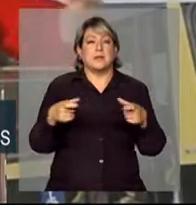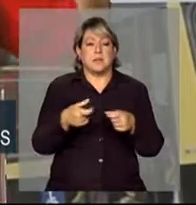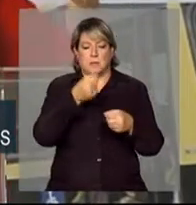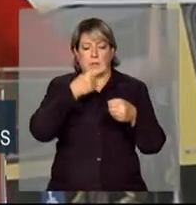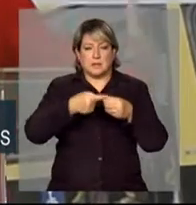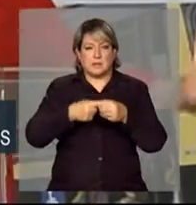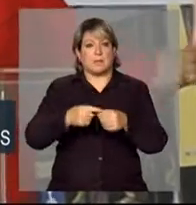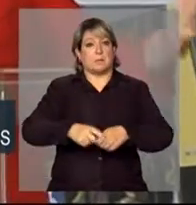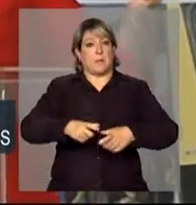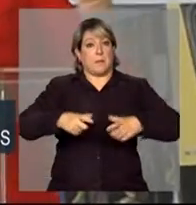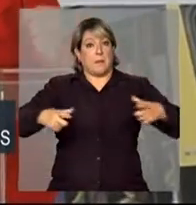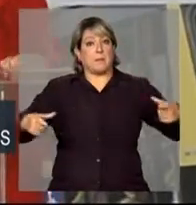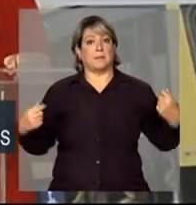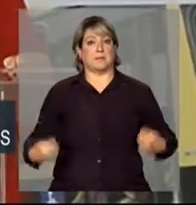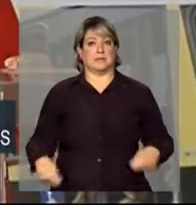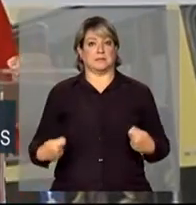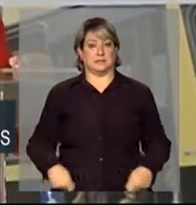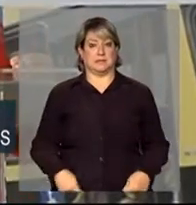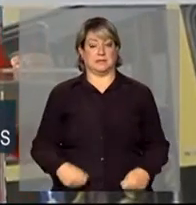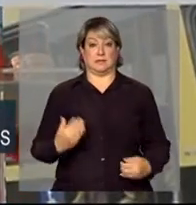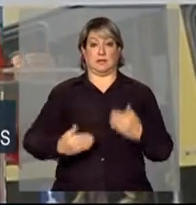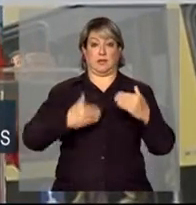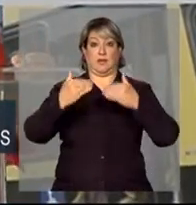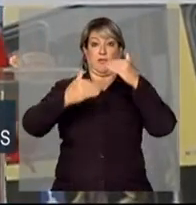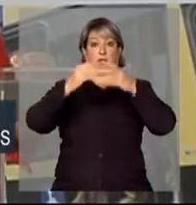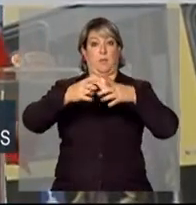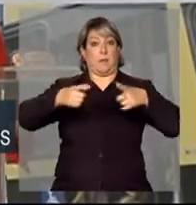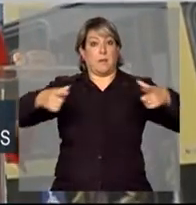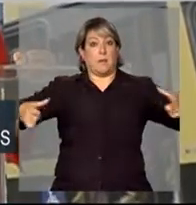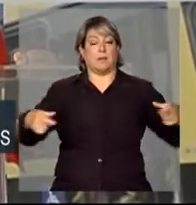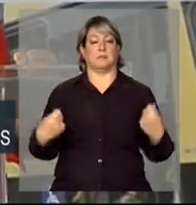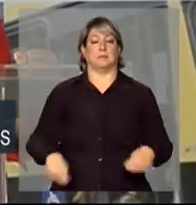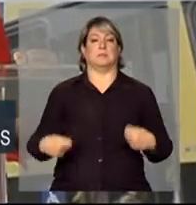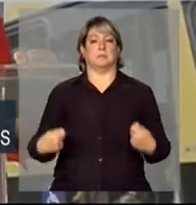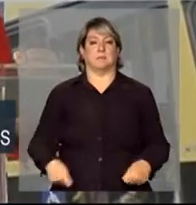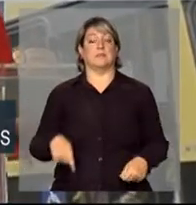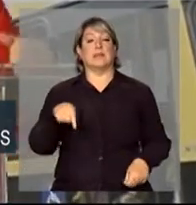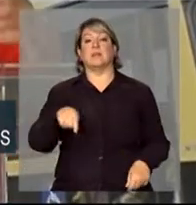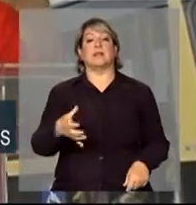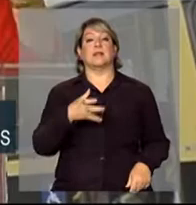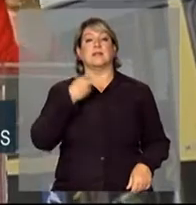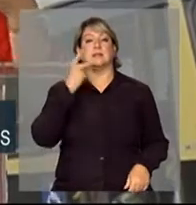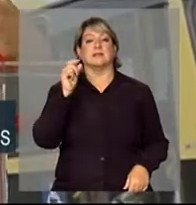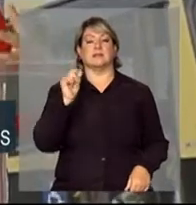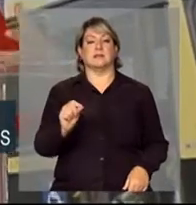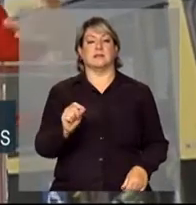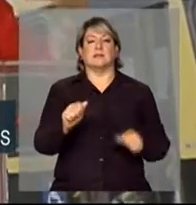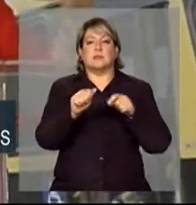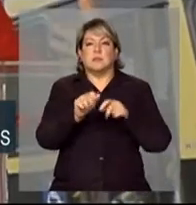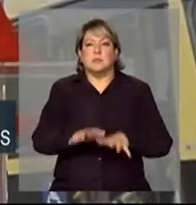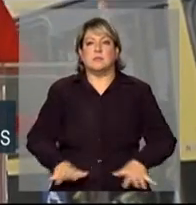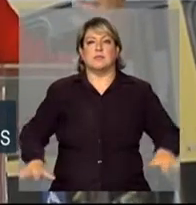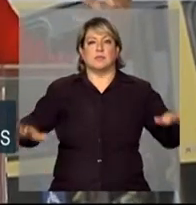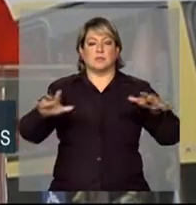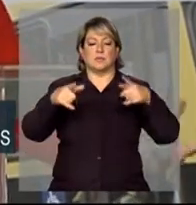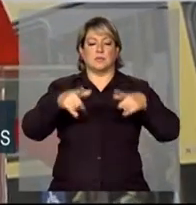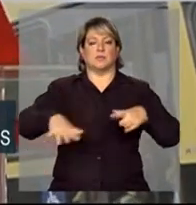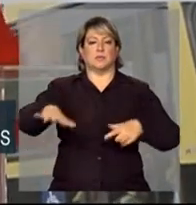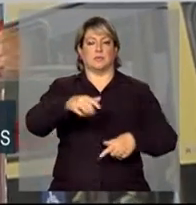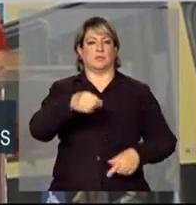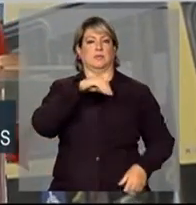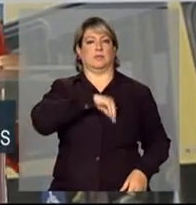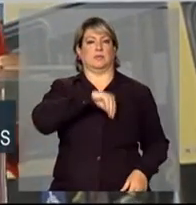cresçam, é muito importante que eles se desenvolvam. Isso significa uma distribuição regional da